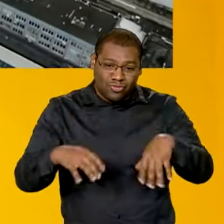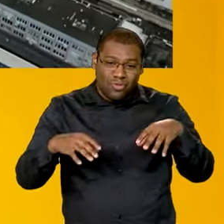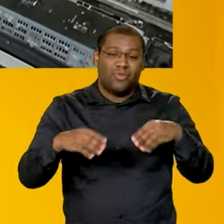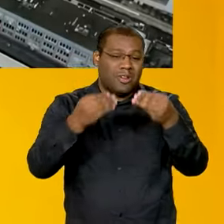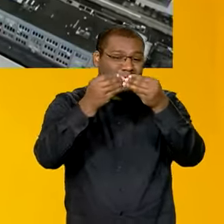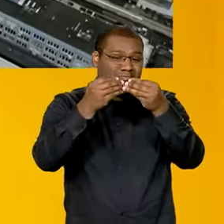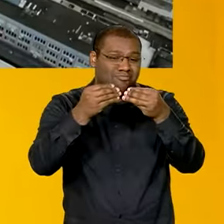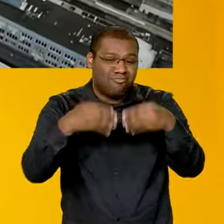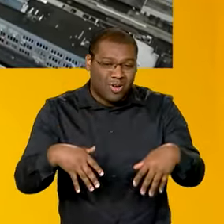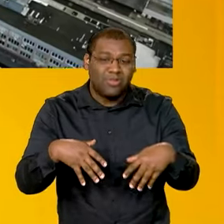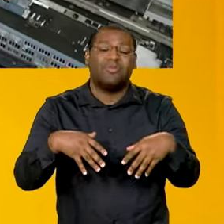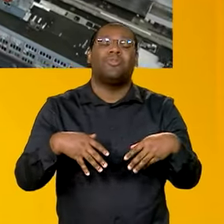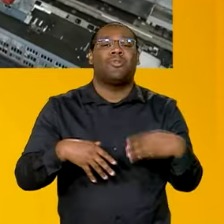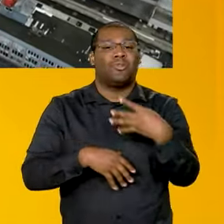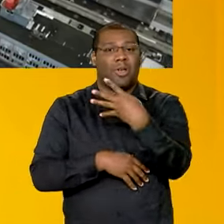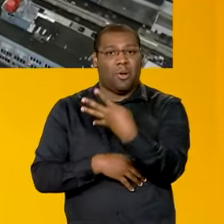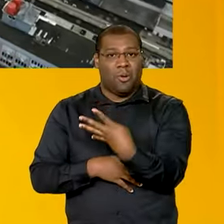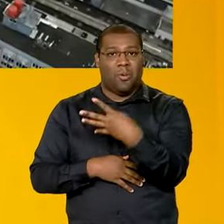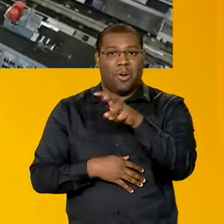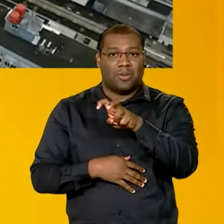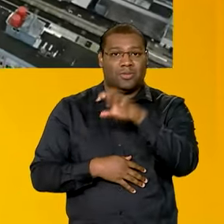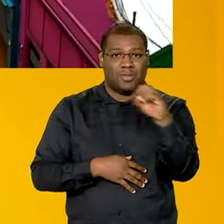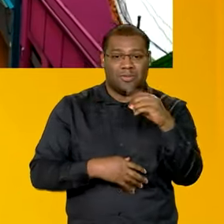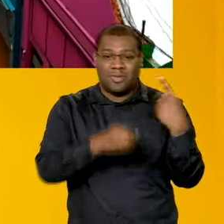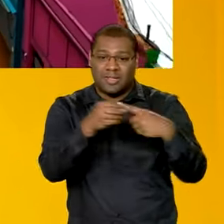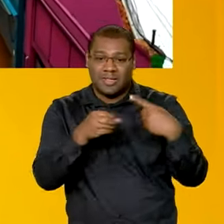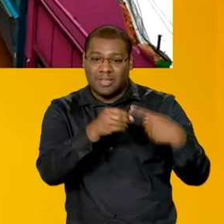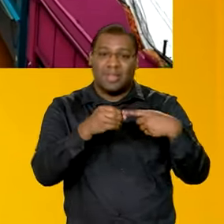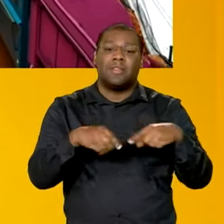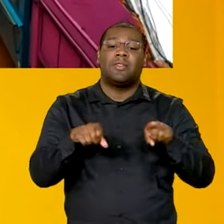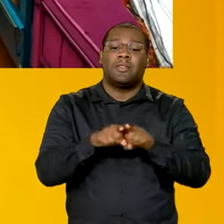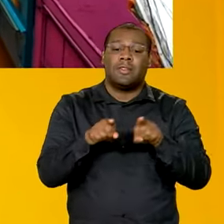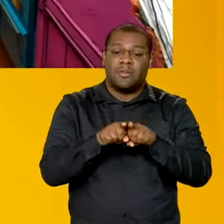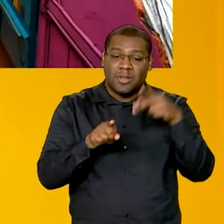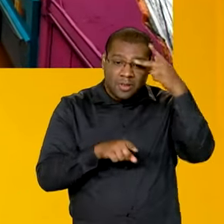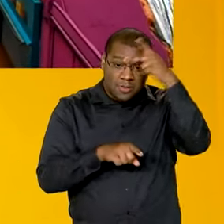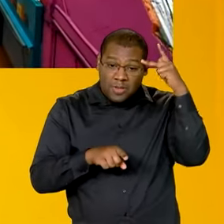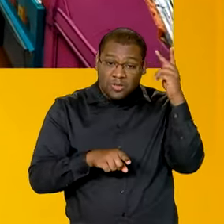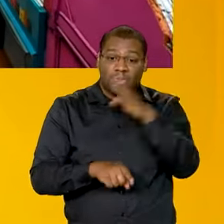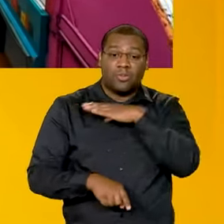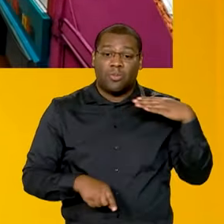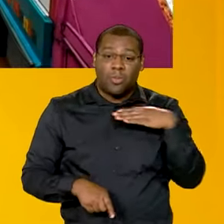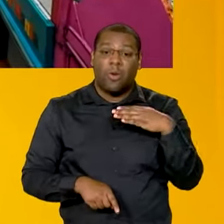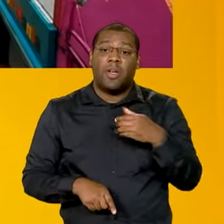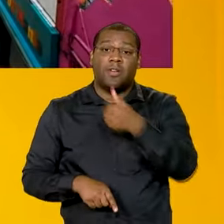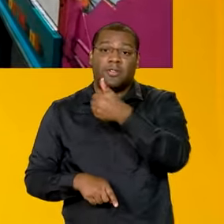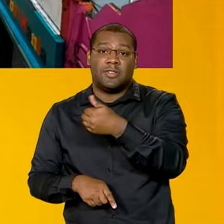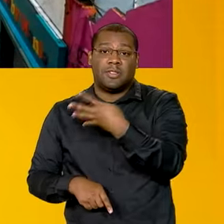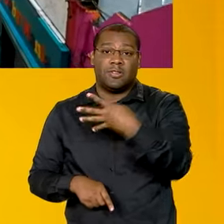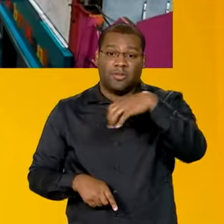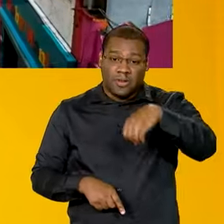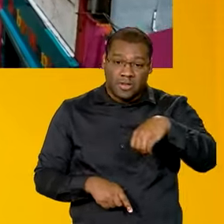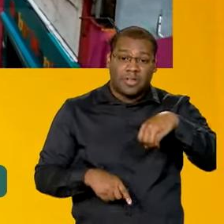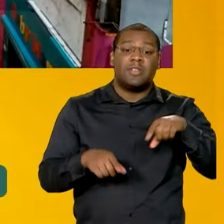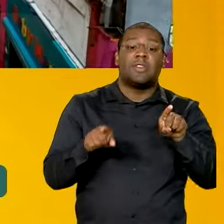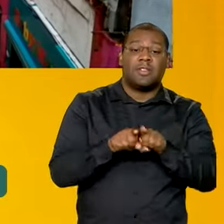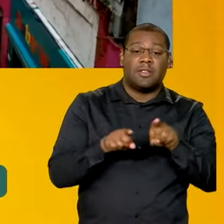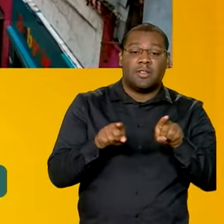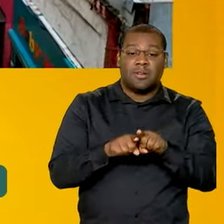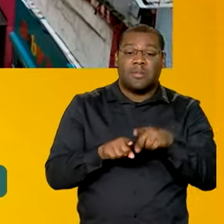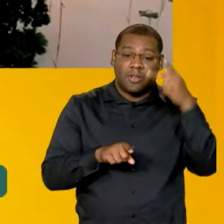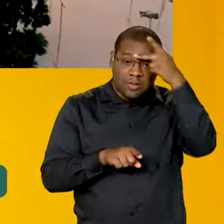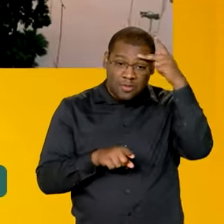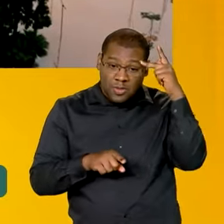afetaram 450 cidades e já deixaram 149 mortos e 617 mil pessoas fora